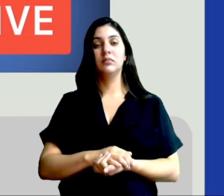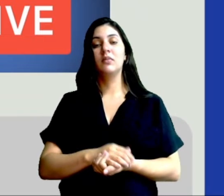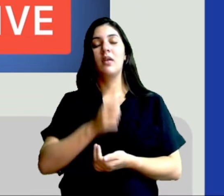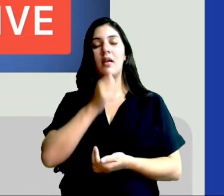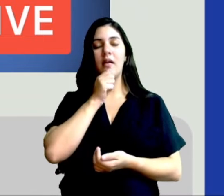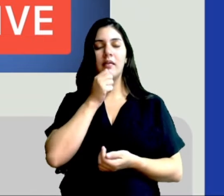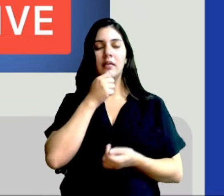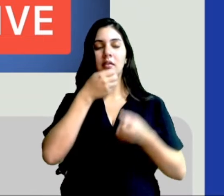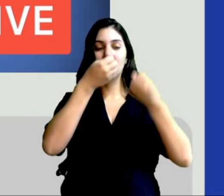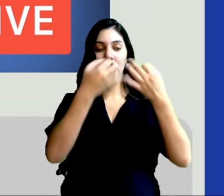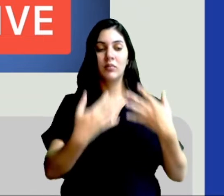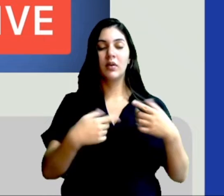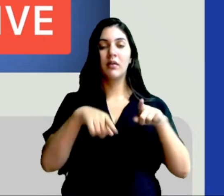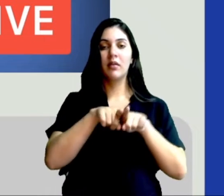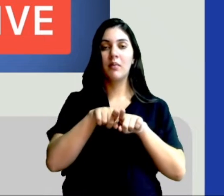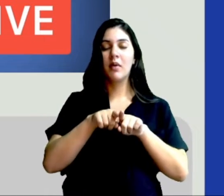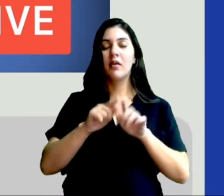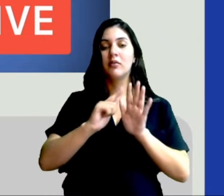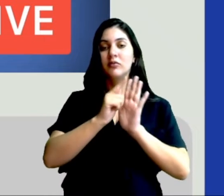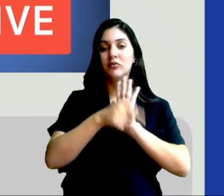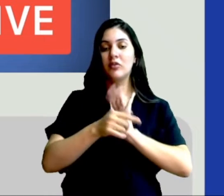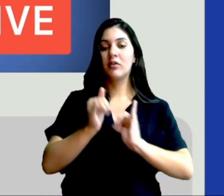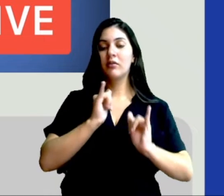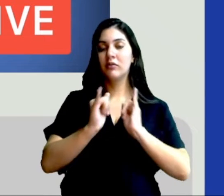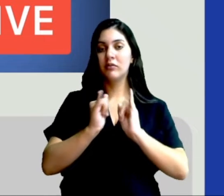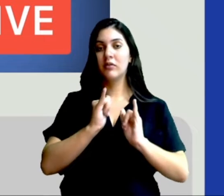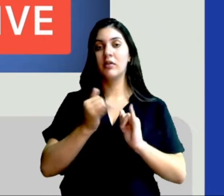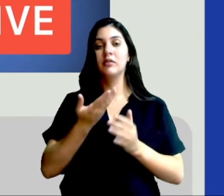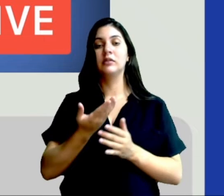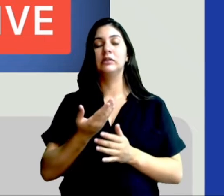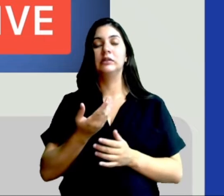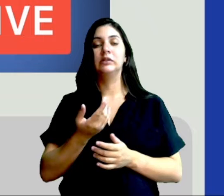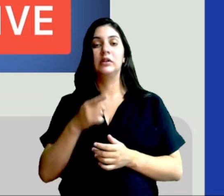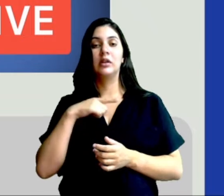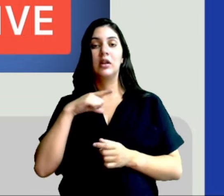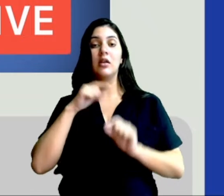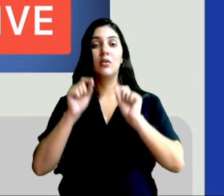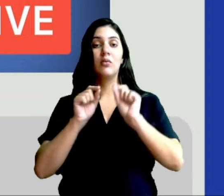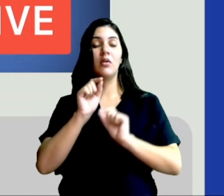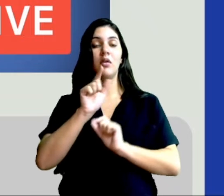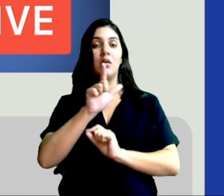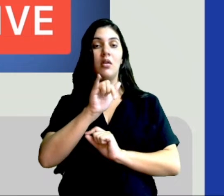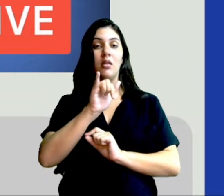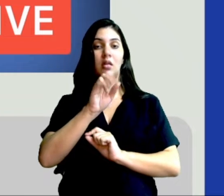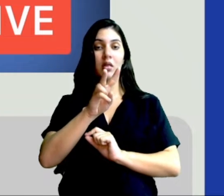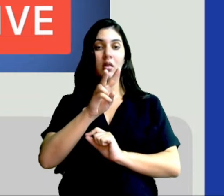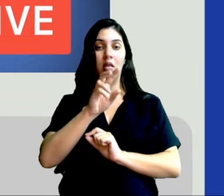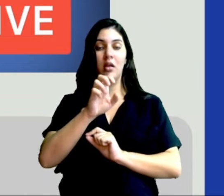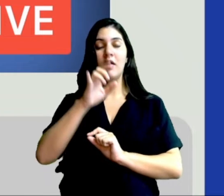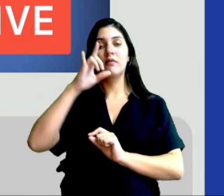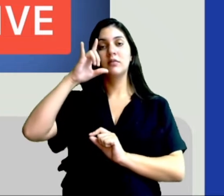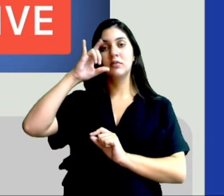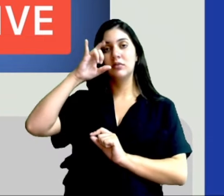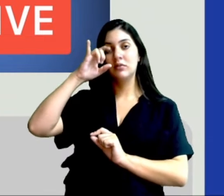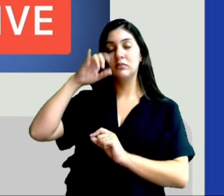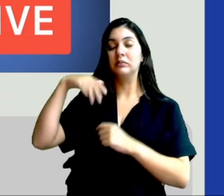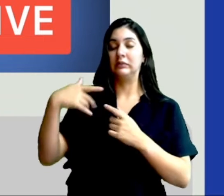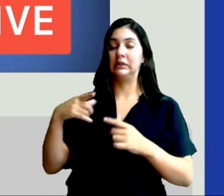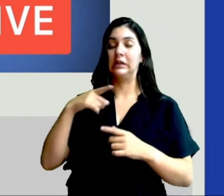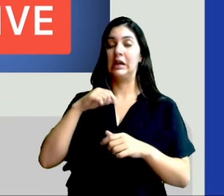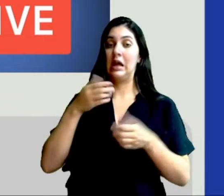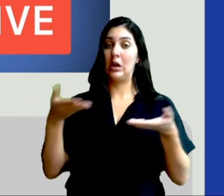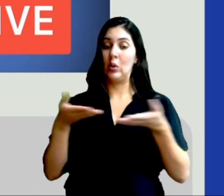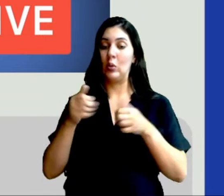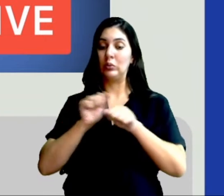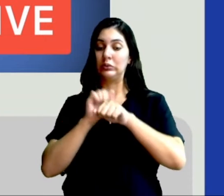Ainda falando aí sobre gêneros digitais, né? Na internet a gente tem o quê? As lives aí no Instagram, que com essa pandemia,